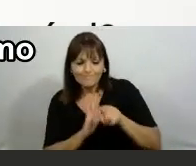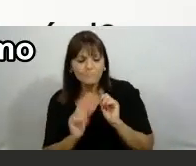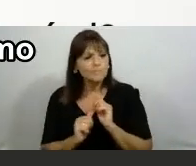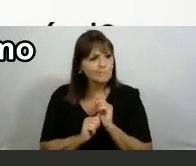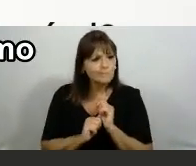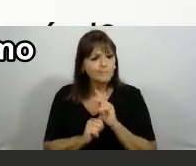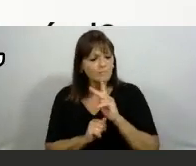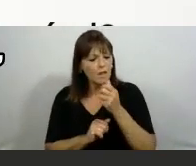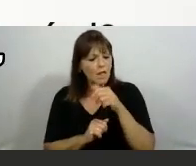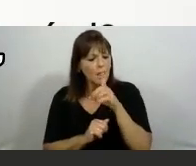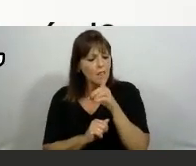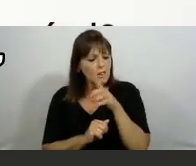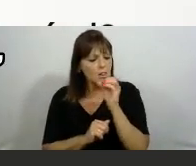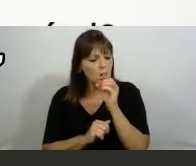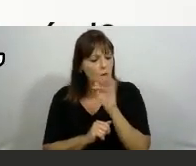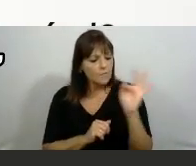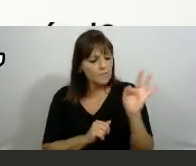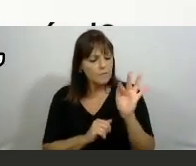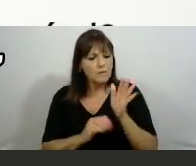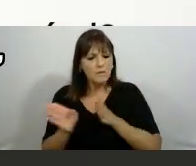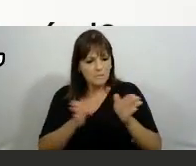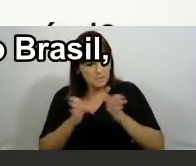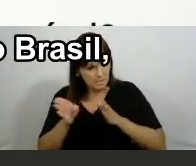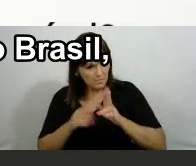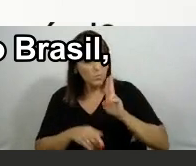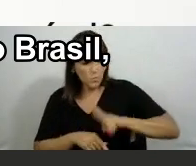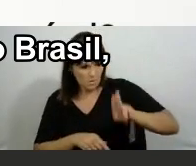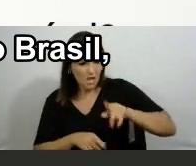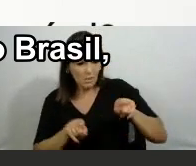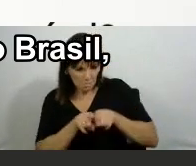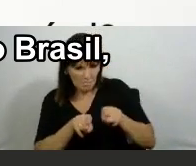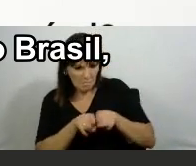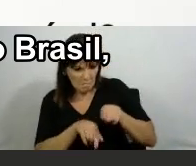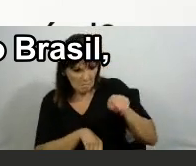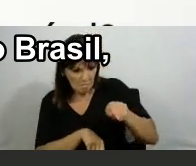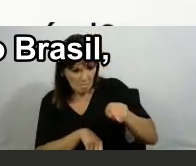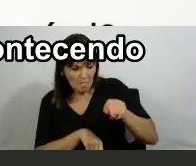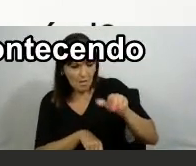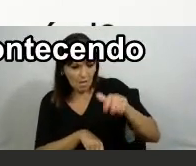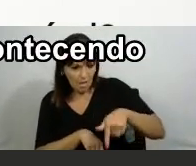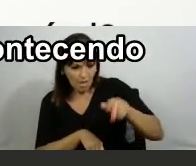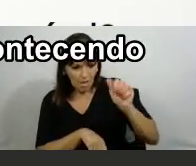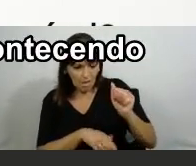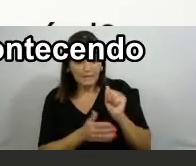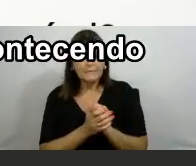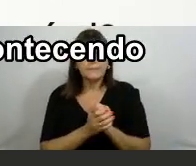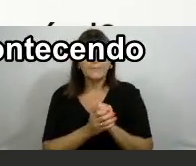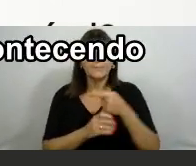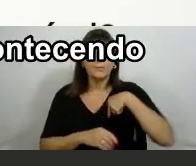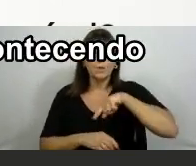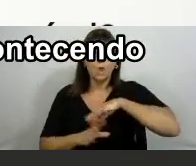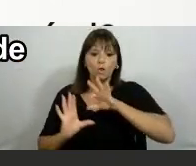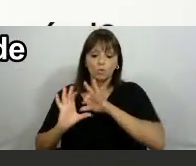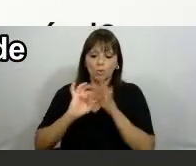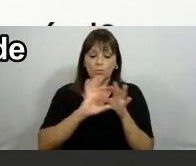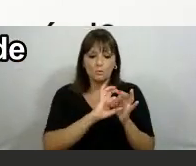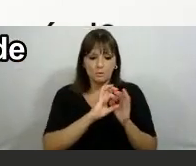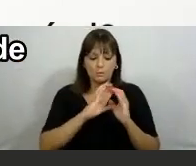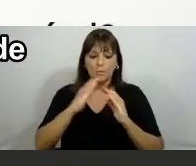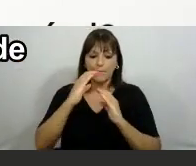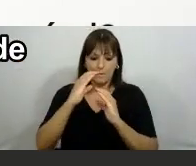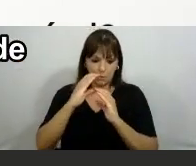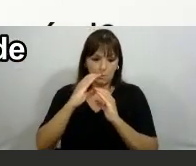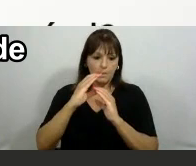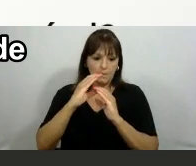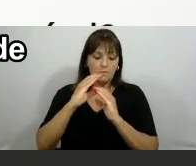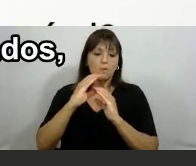está sendo usado mesmo pelos QAs? Por exemplo, no nosso contexto no Banco do Brasil, isso é um movimento que está acontecendo hoje com